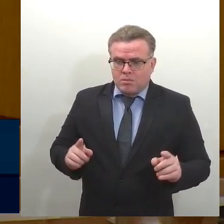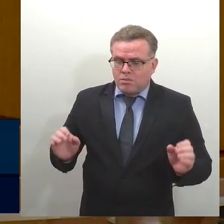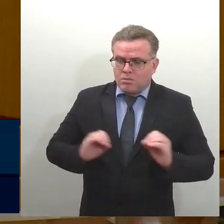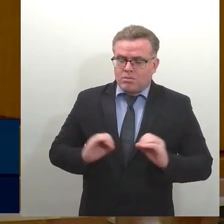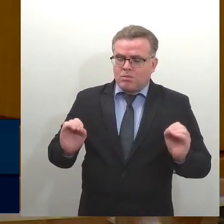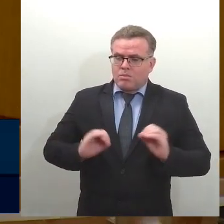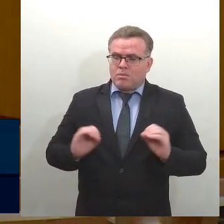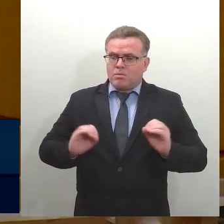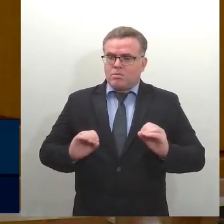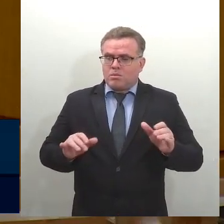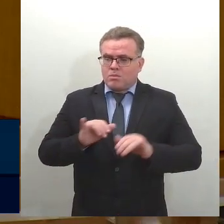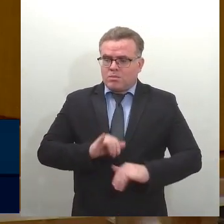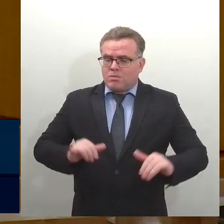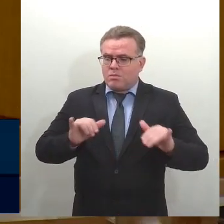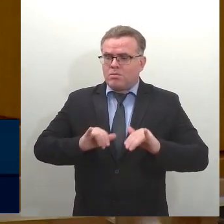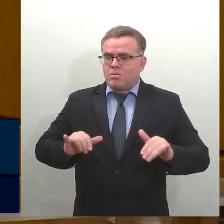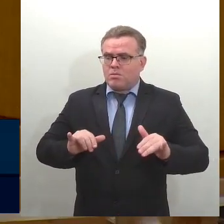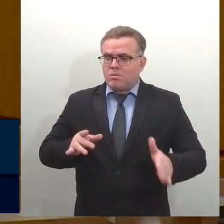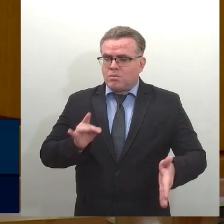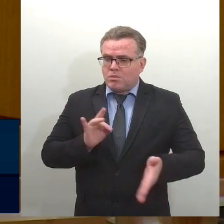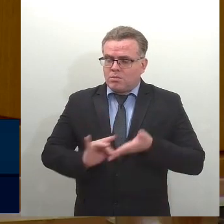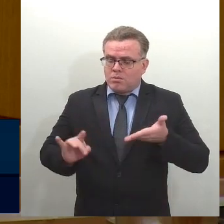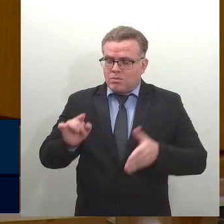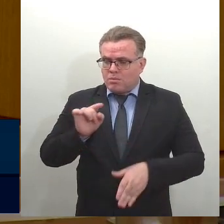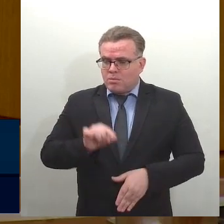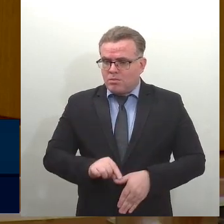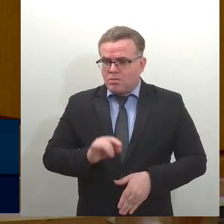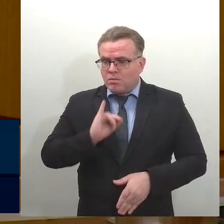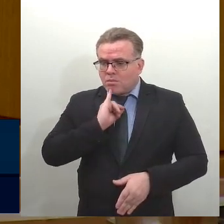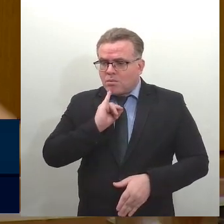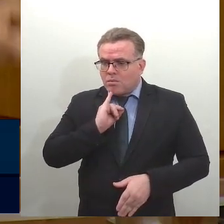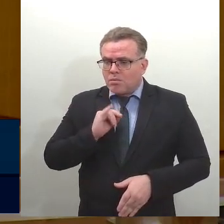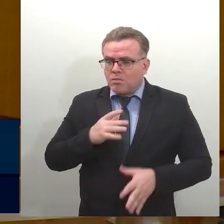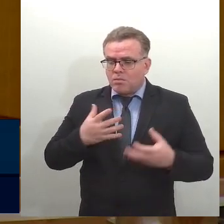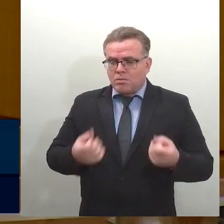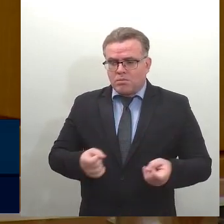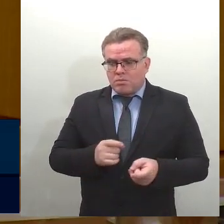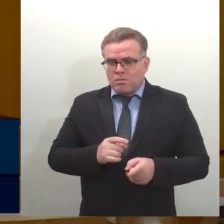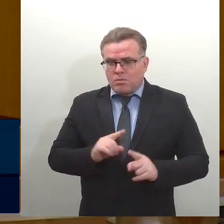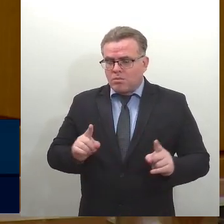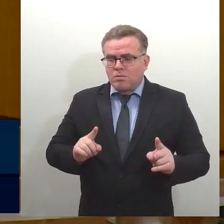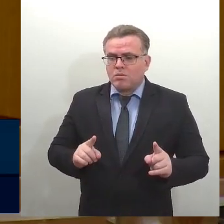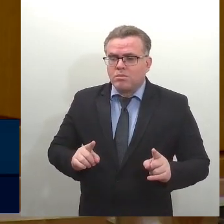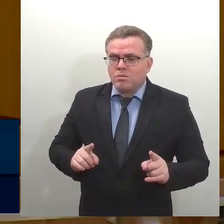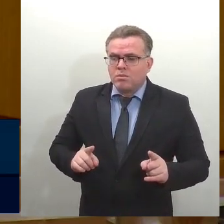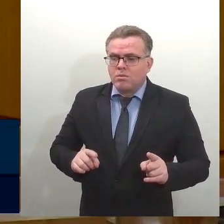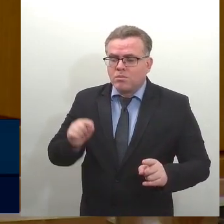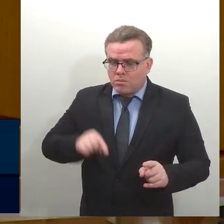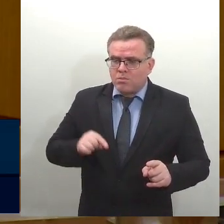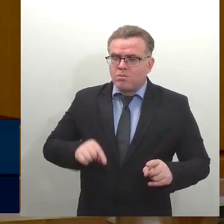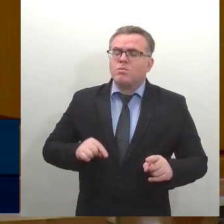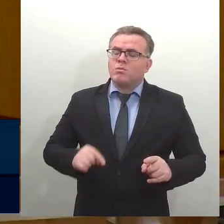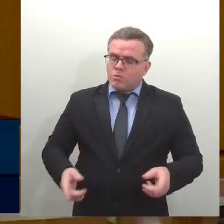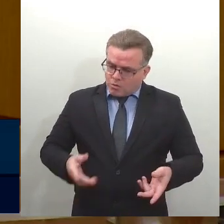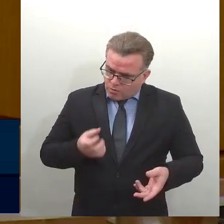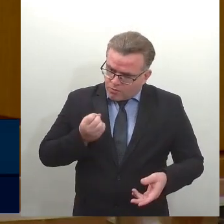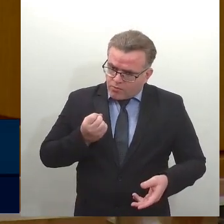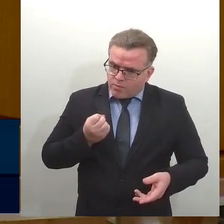contra Itabaiana, ela não será rebatida aqui nesta Assembleia. Porque passou-se muito tempo a gente